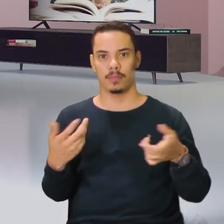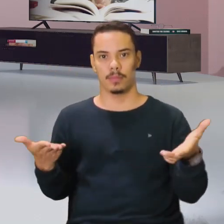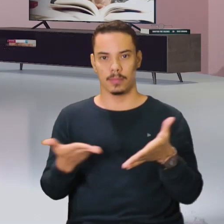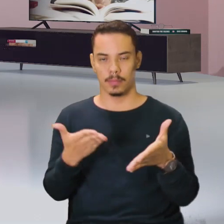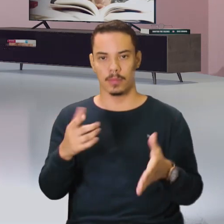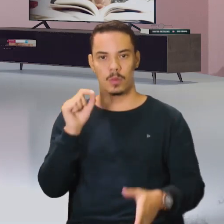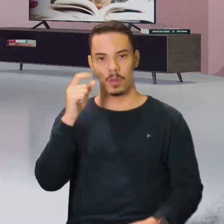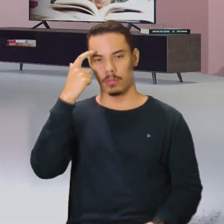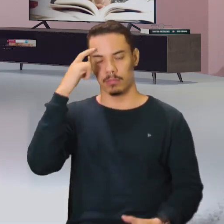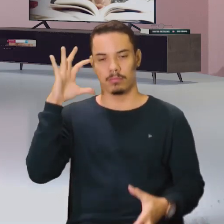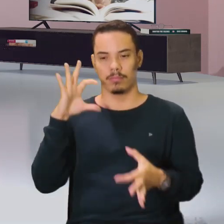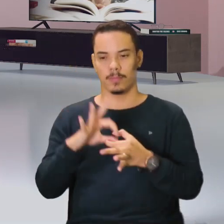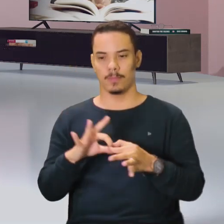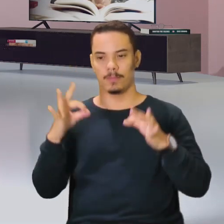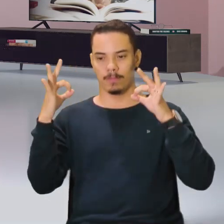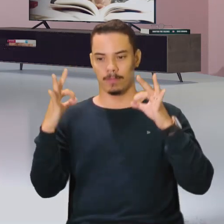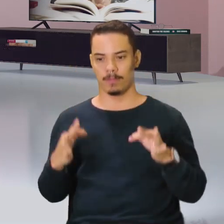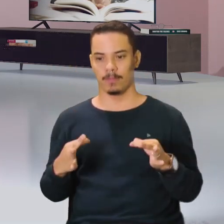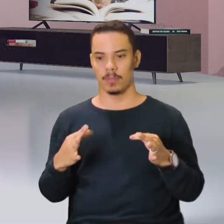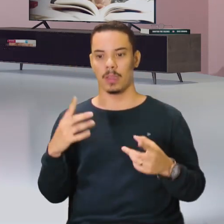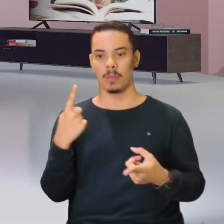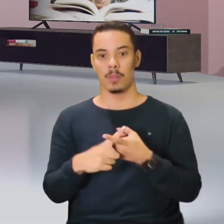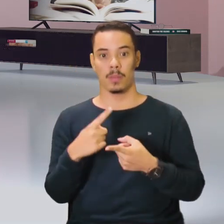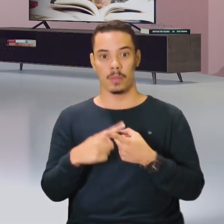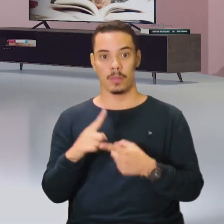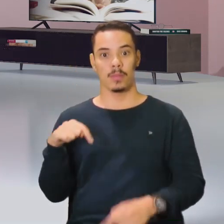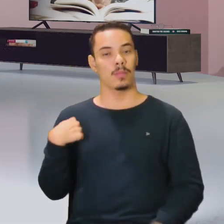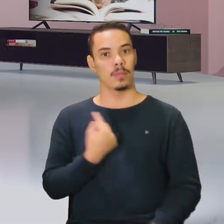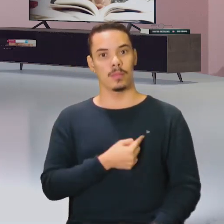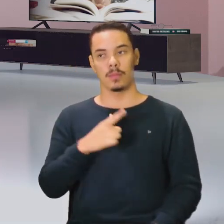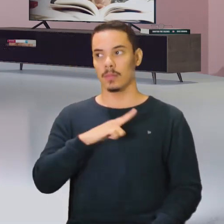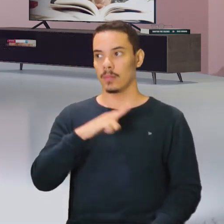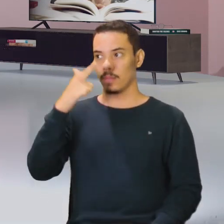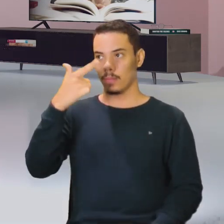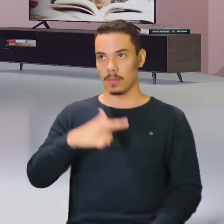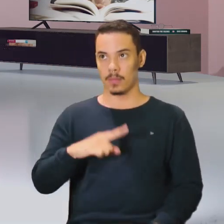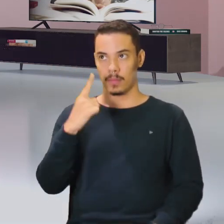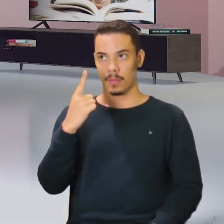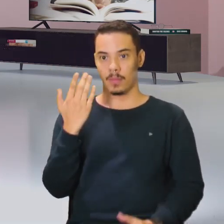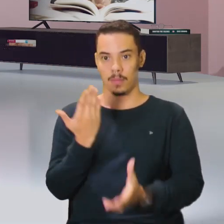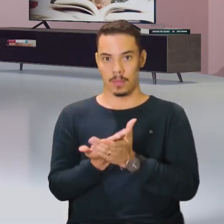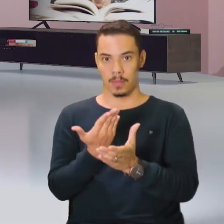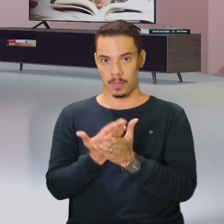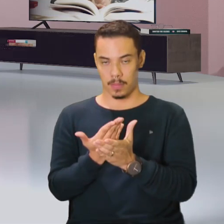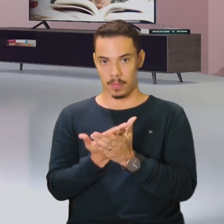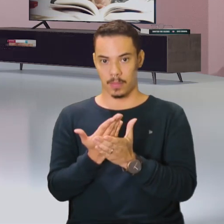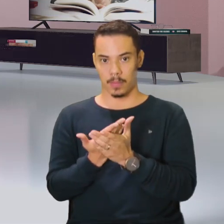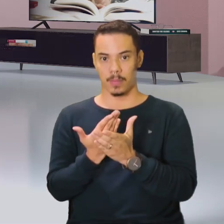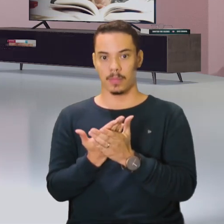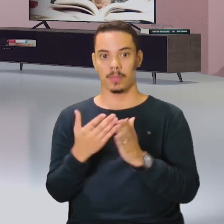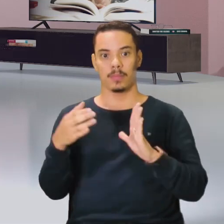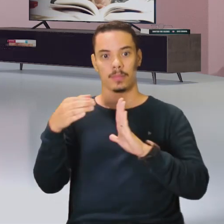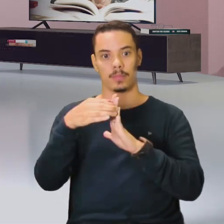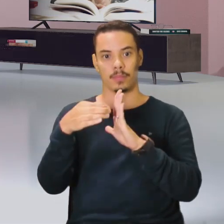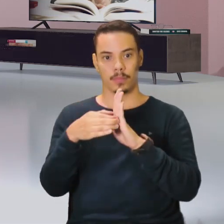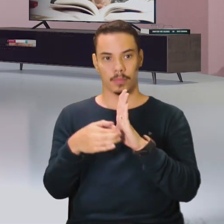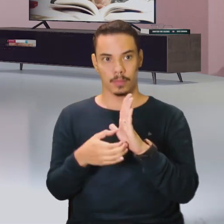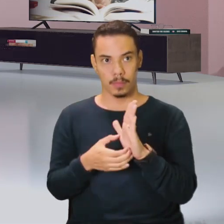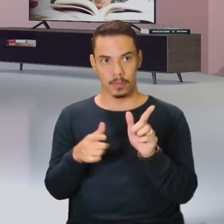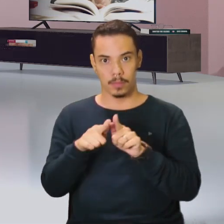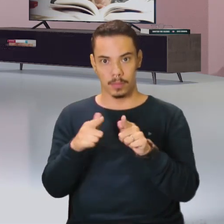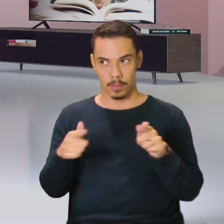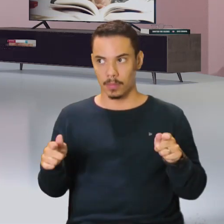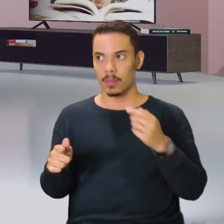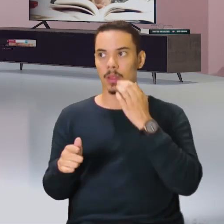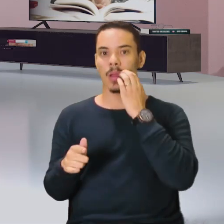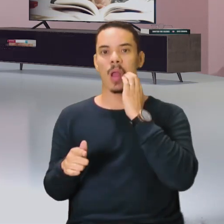ficar concentrado, porque nós temos mais uma aula. É isso mesmo? De classe de gramaticais,